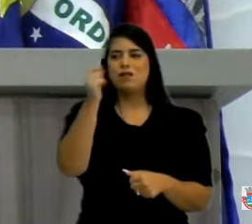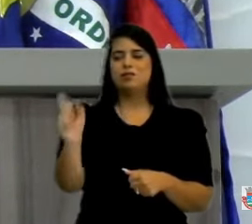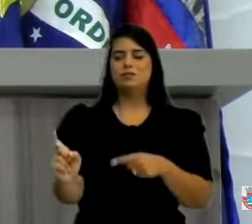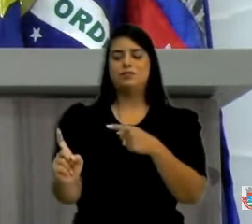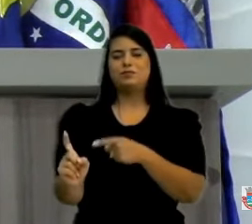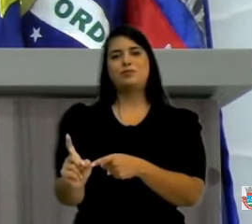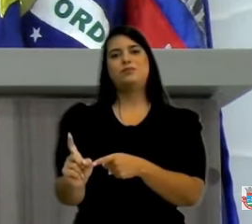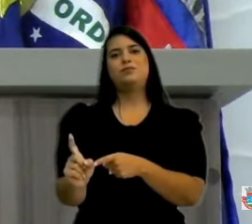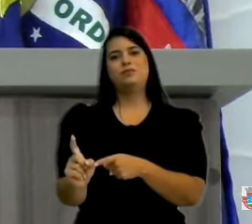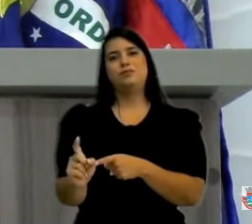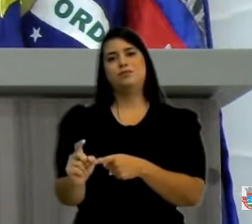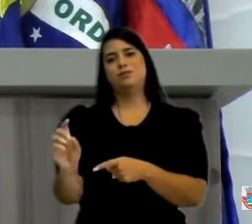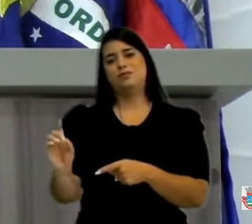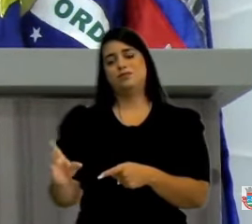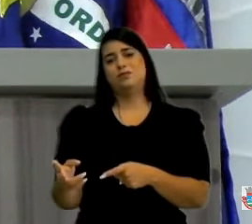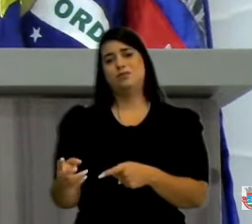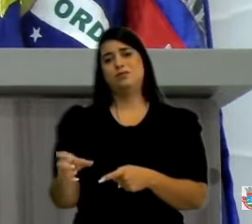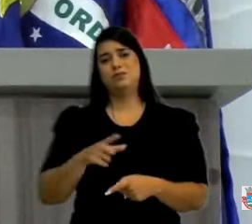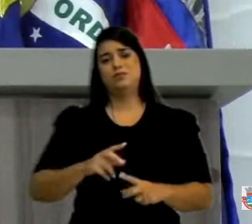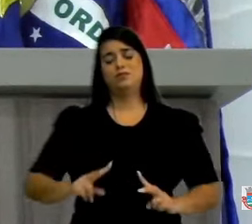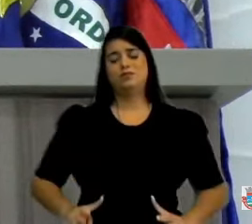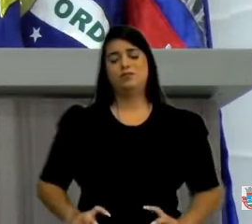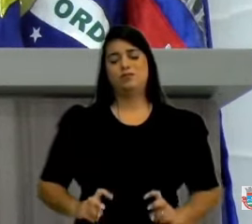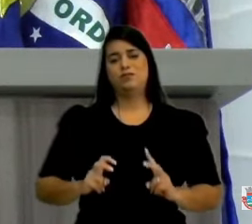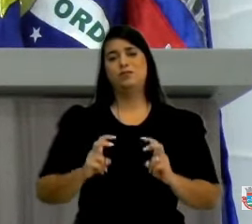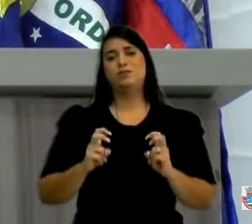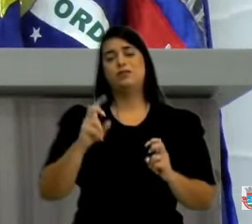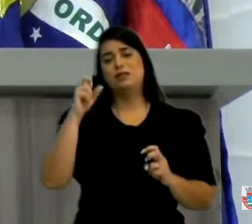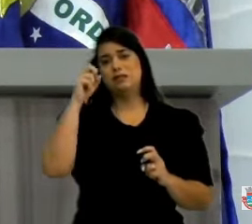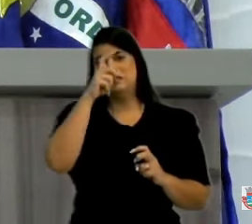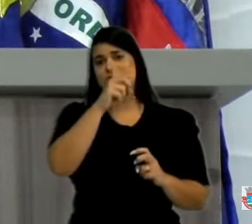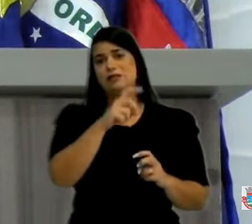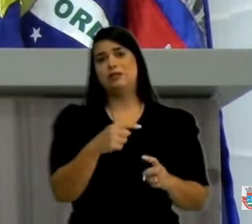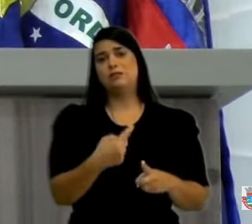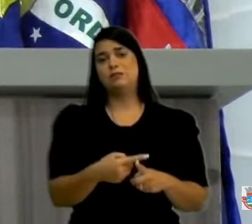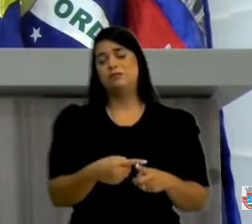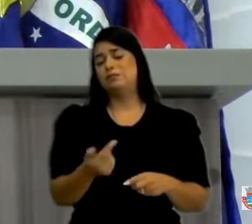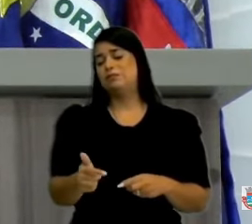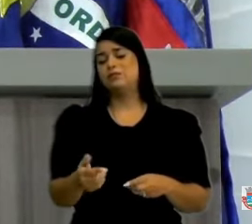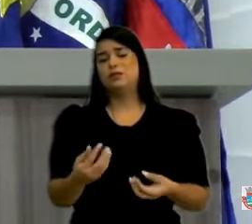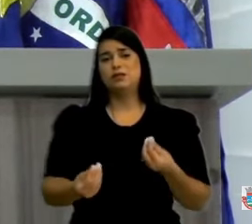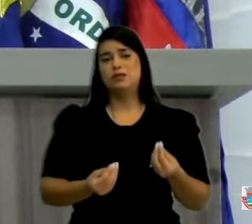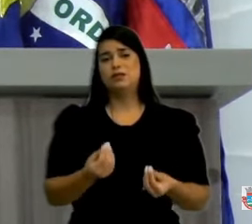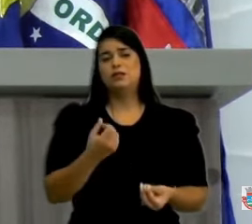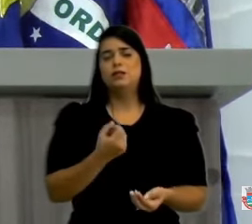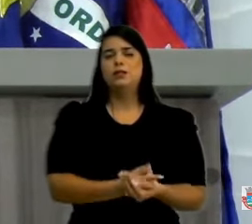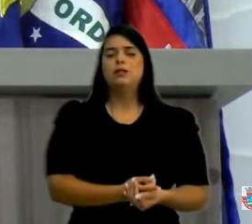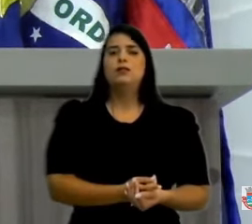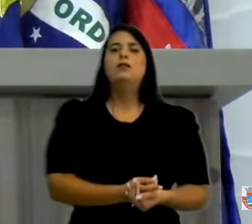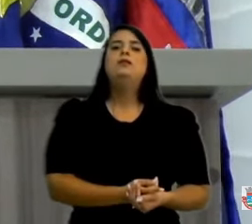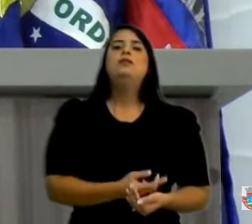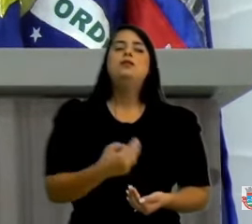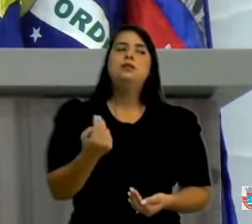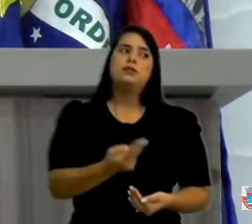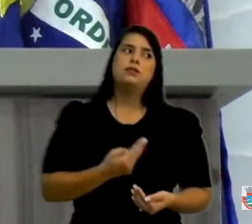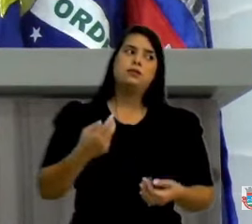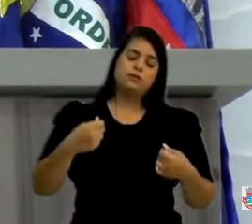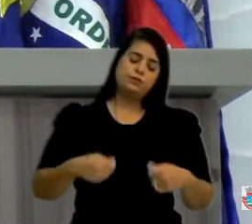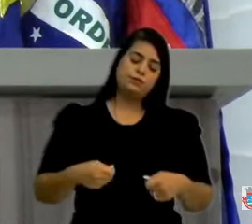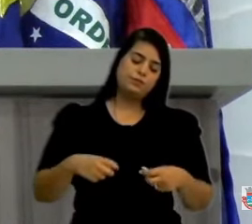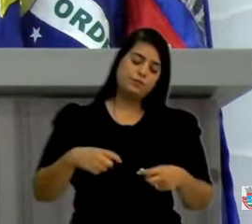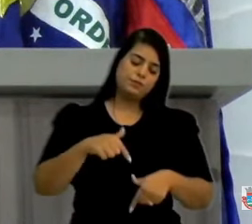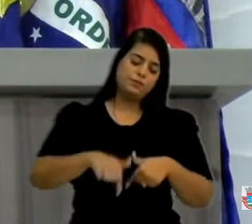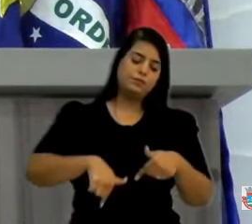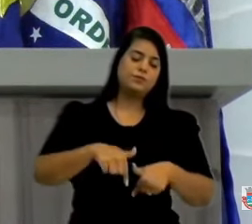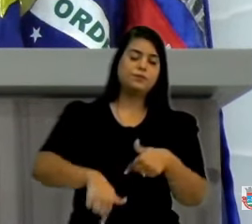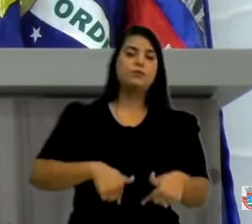CA. E fica difícil a situação financeira, porque não tem como fazer. Então, a gente temos que lutar e ver o que é